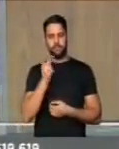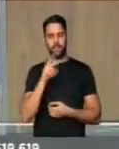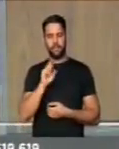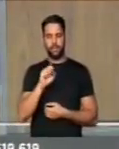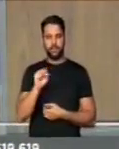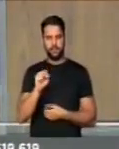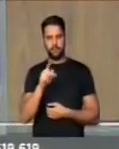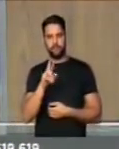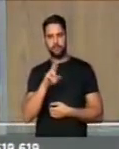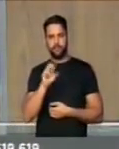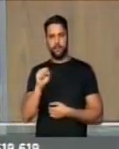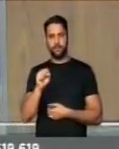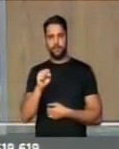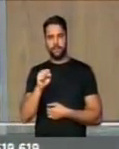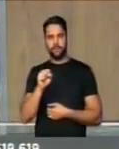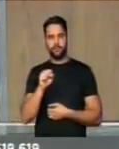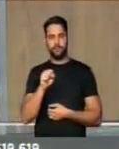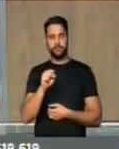PHS, PROS.